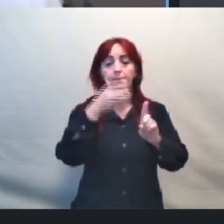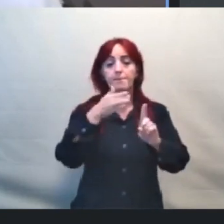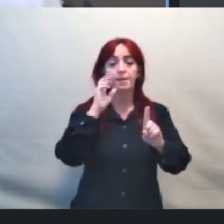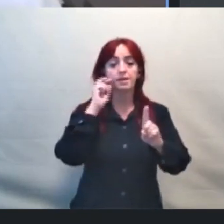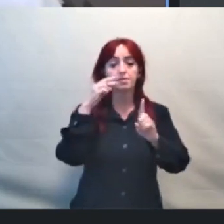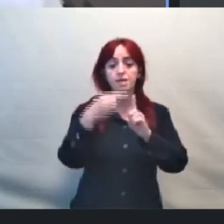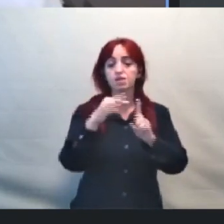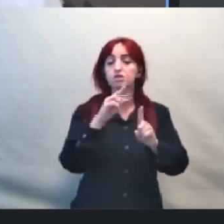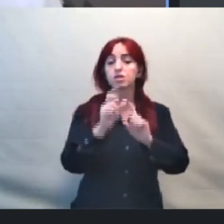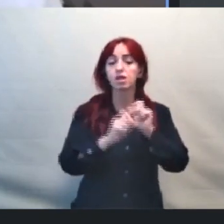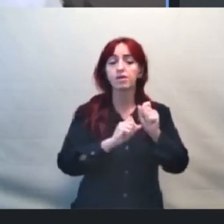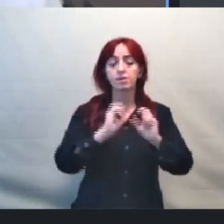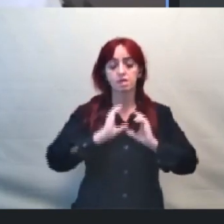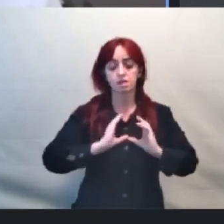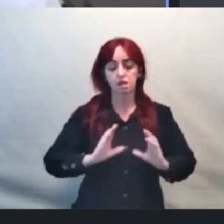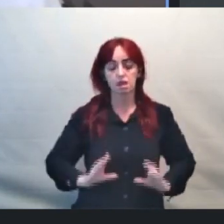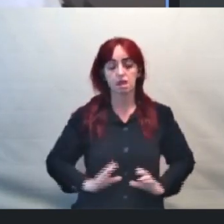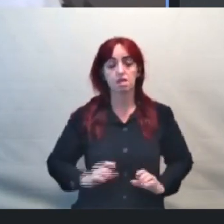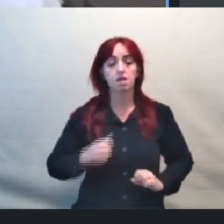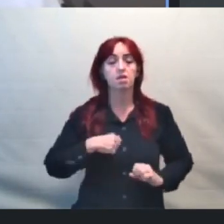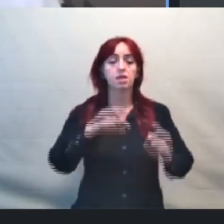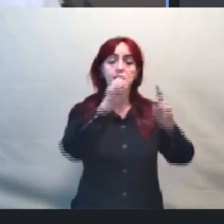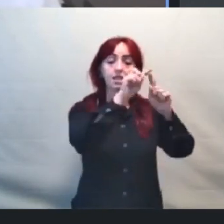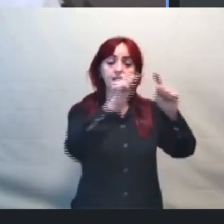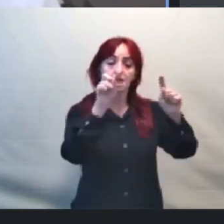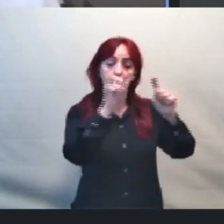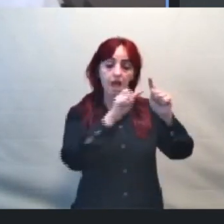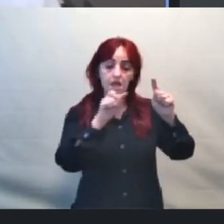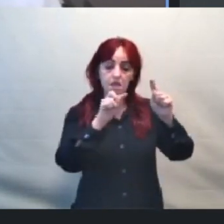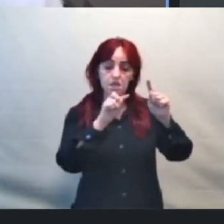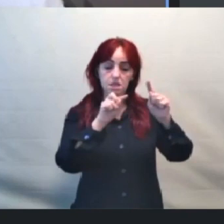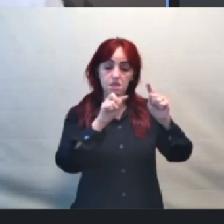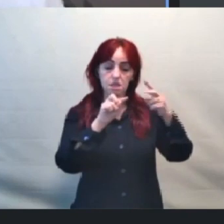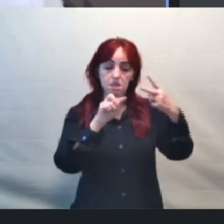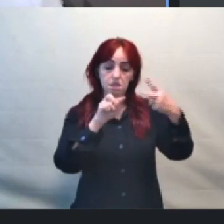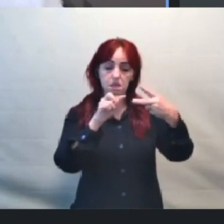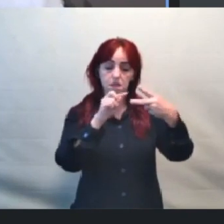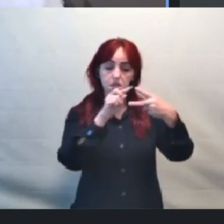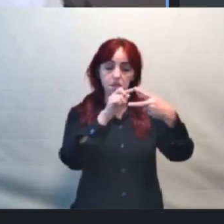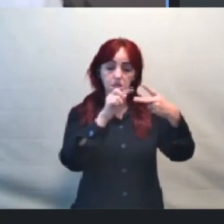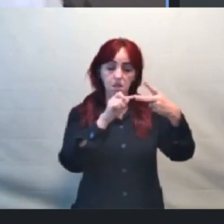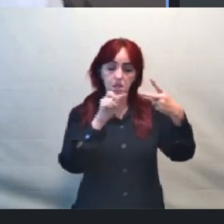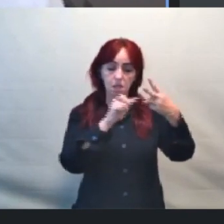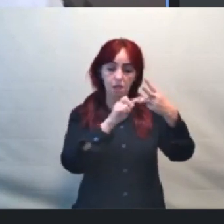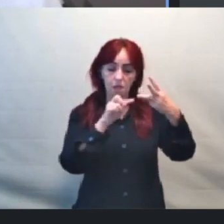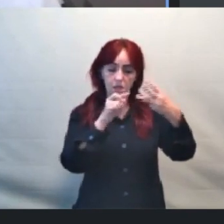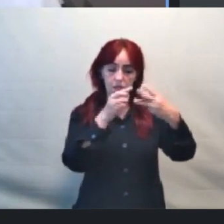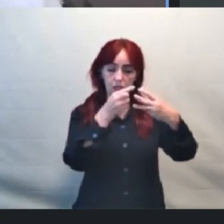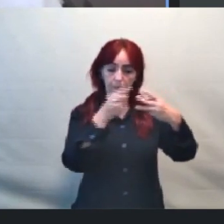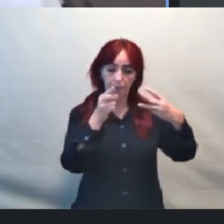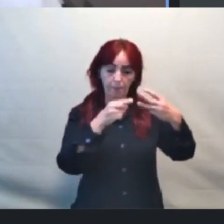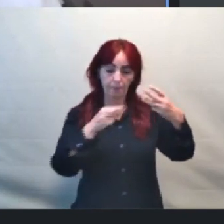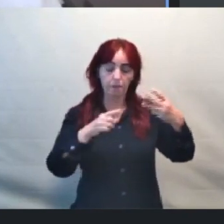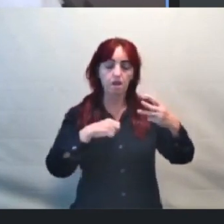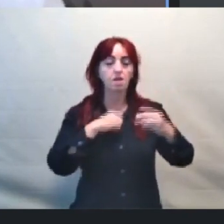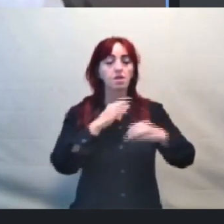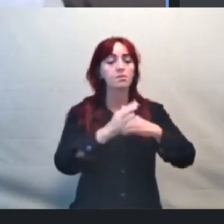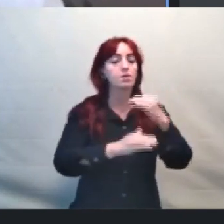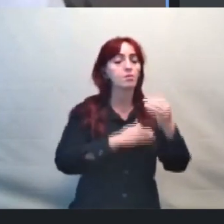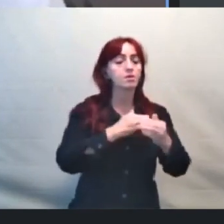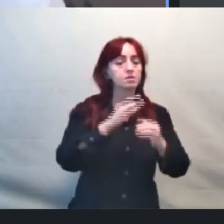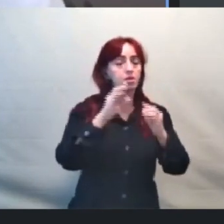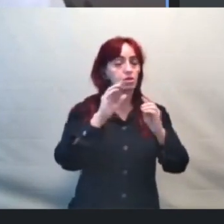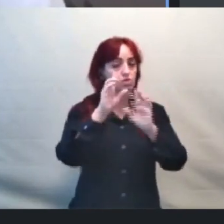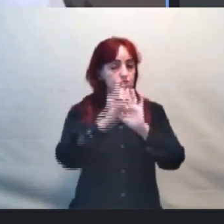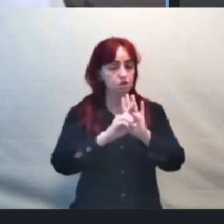temos três linhas básicas de atuação, de frente de atuação na cidade, né, da promoção dos direitos humanos,